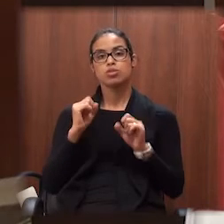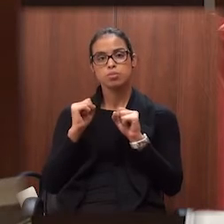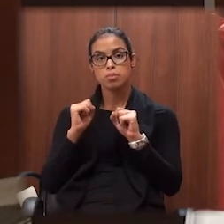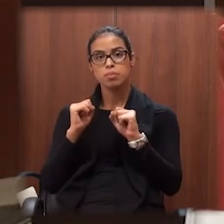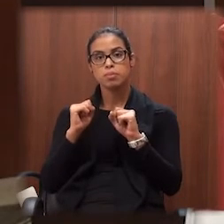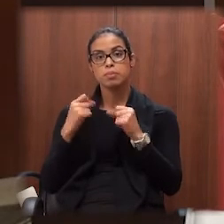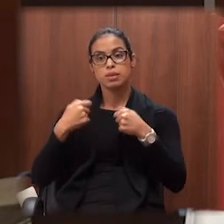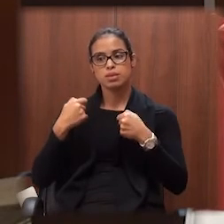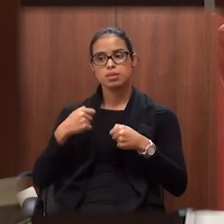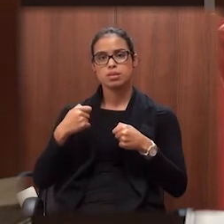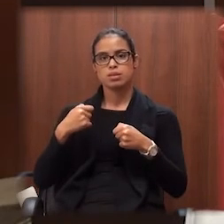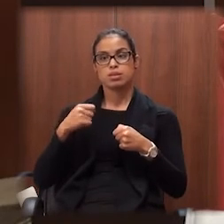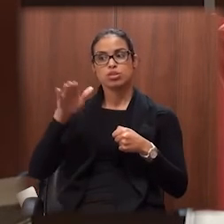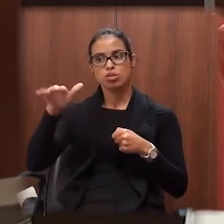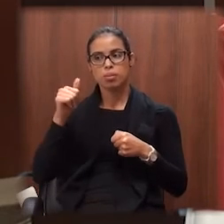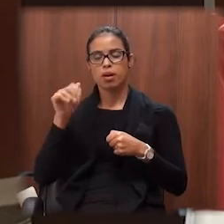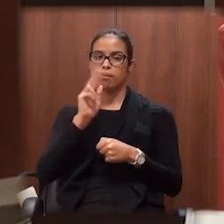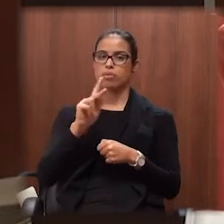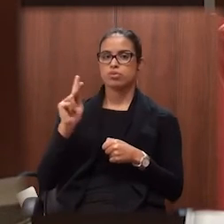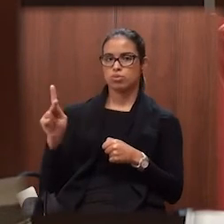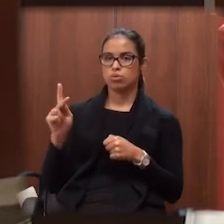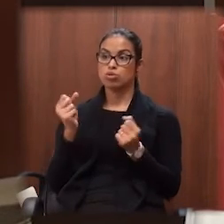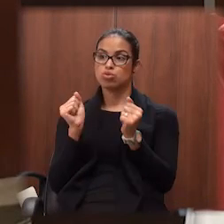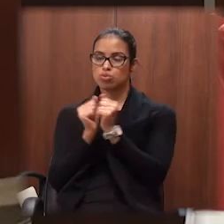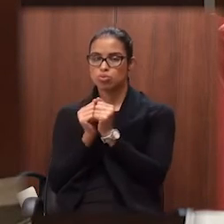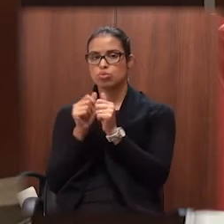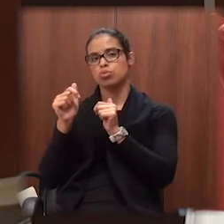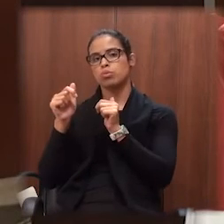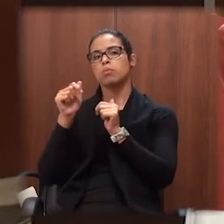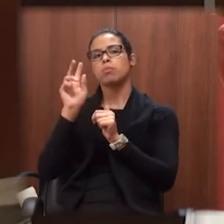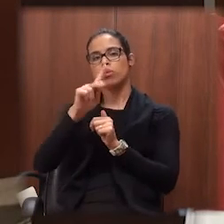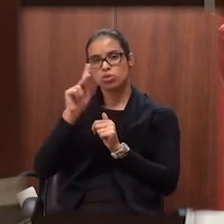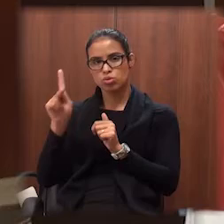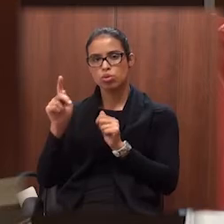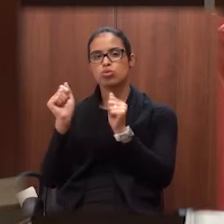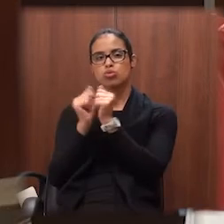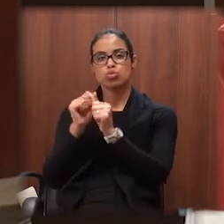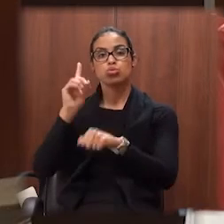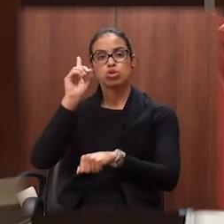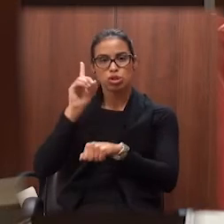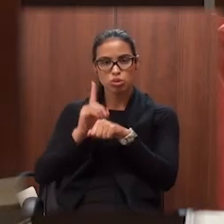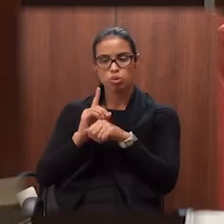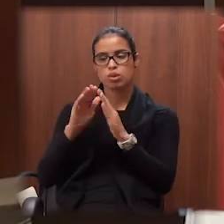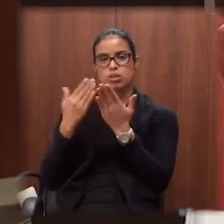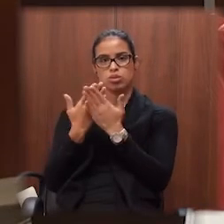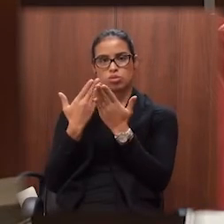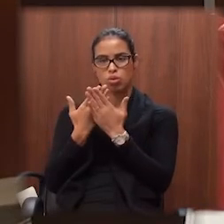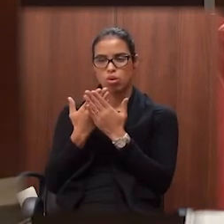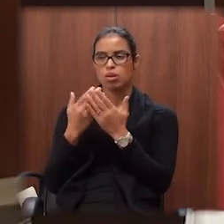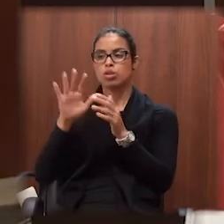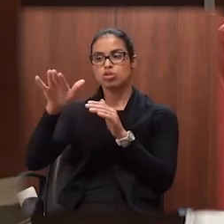que atuar com os professores, os diretores de escola, os orientadores